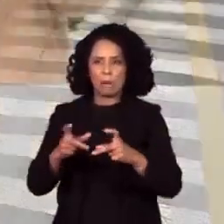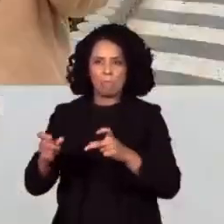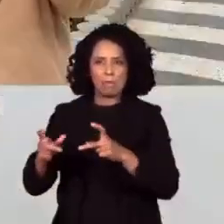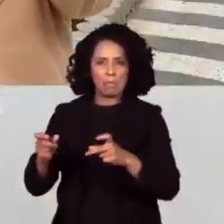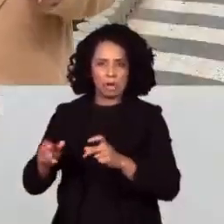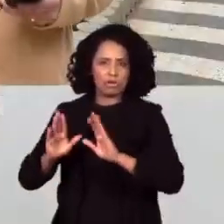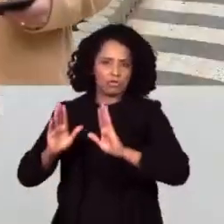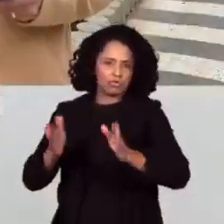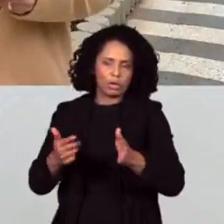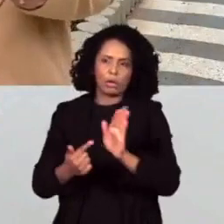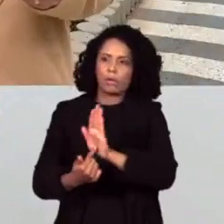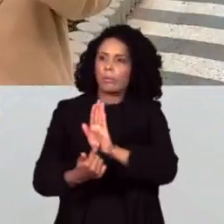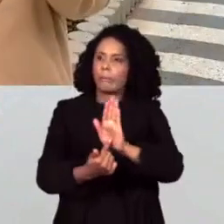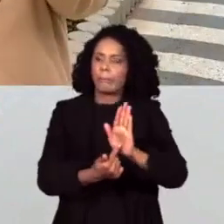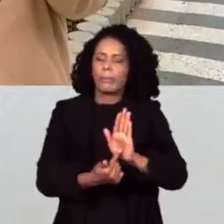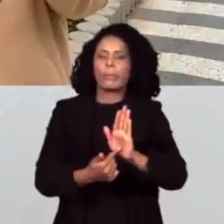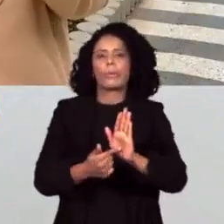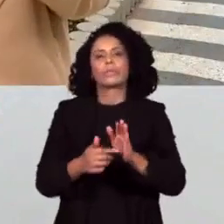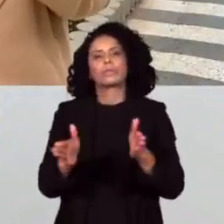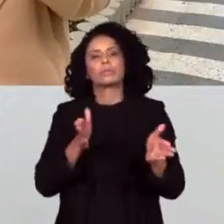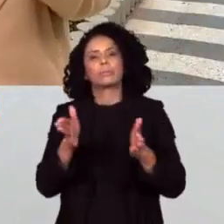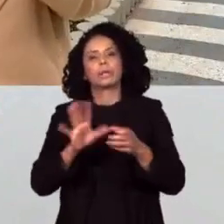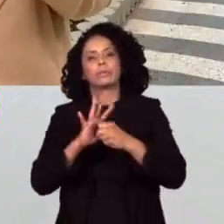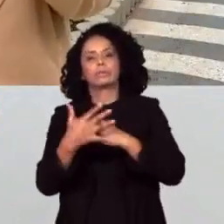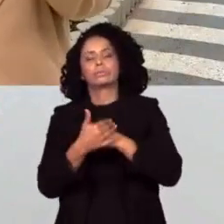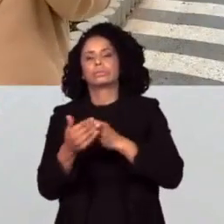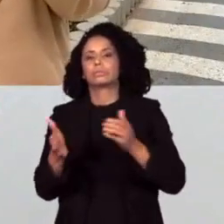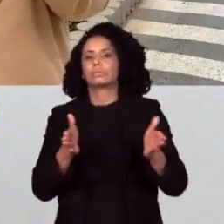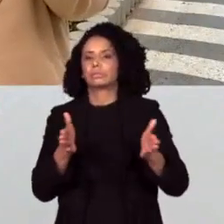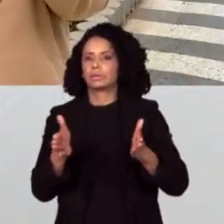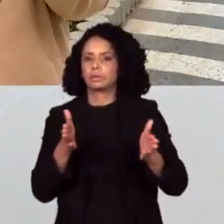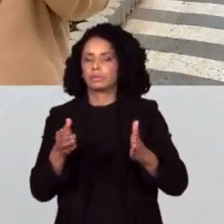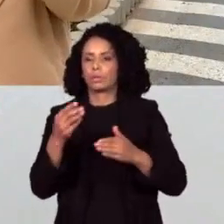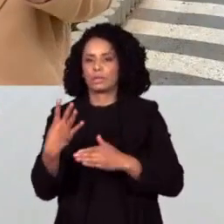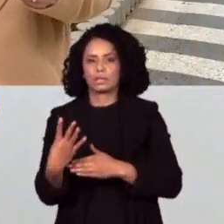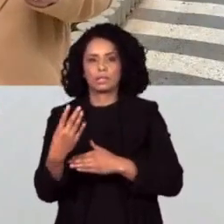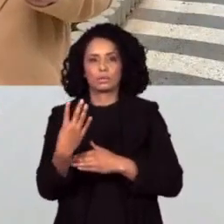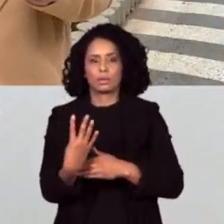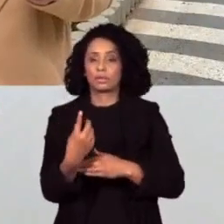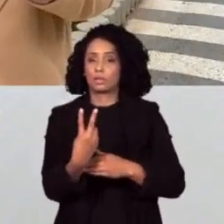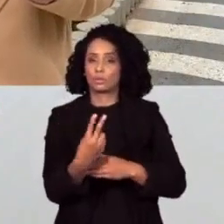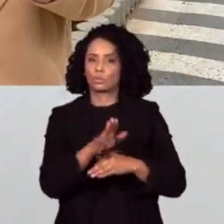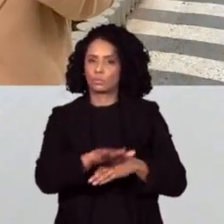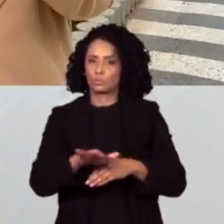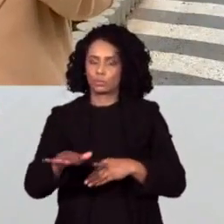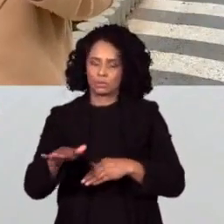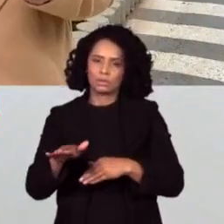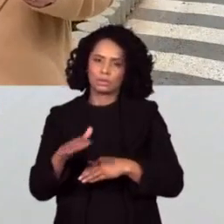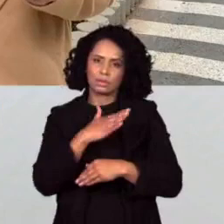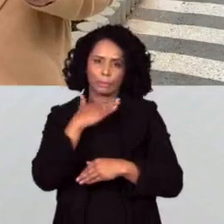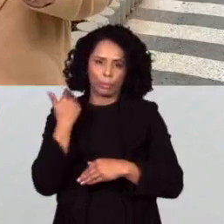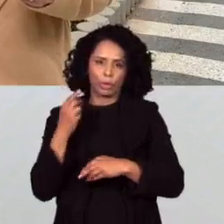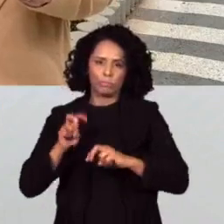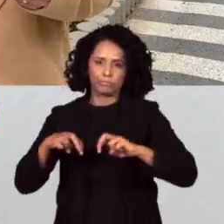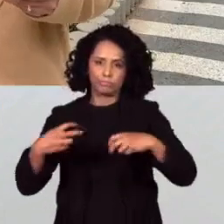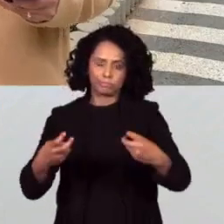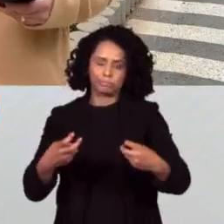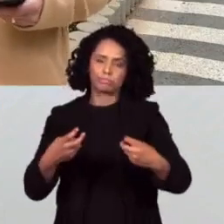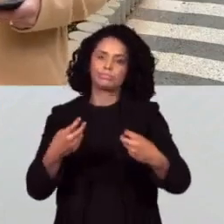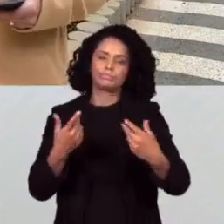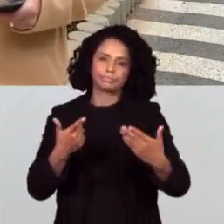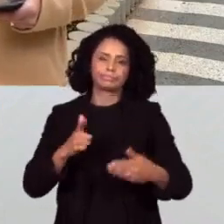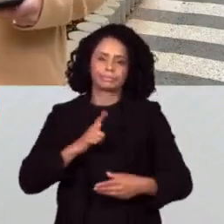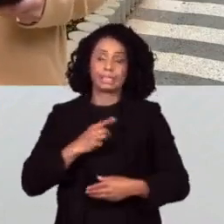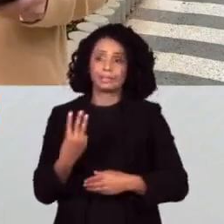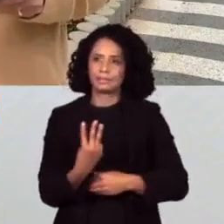foram registradas durante toda a pandemia 442 mortes de crianças. Ou seja, um terço das